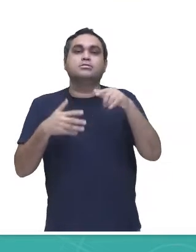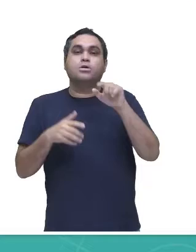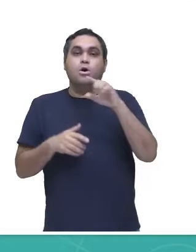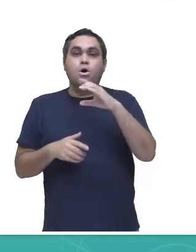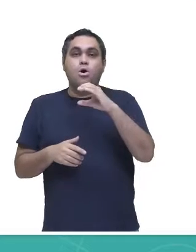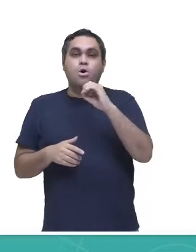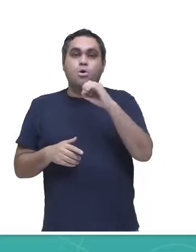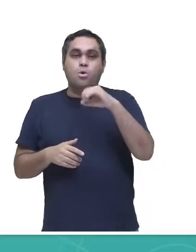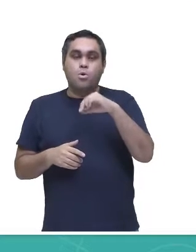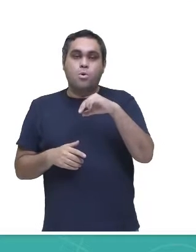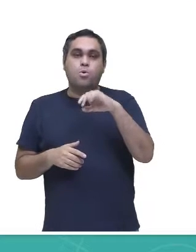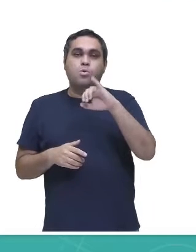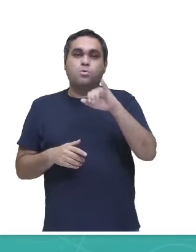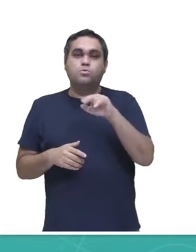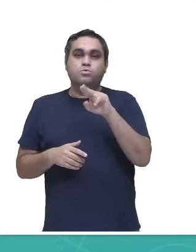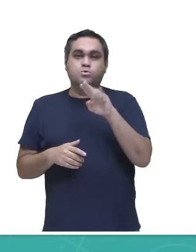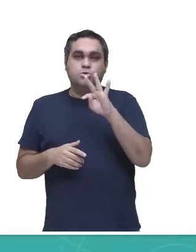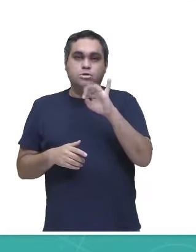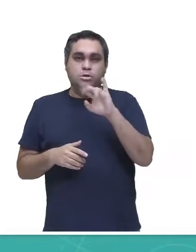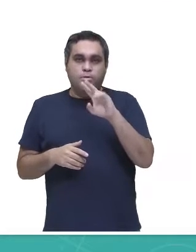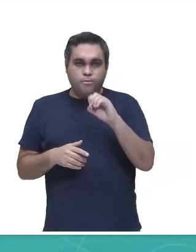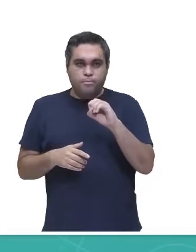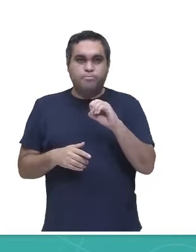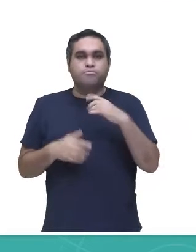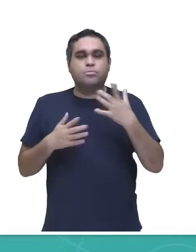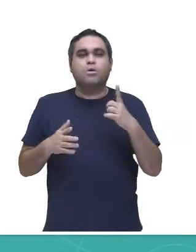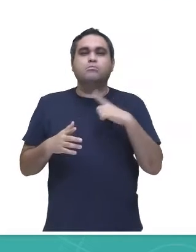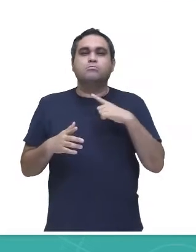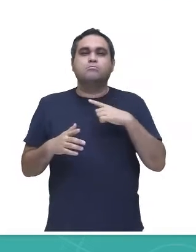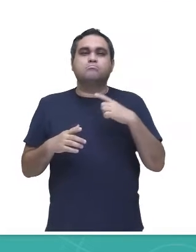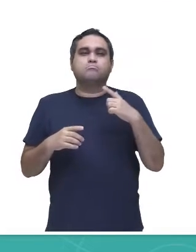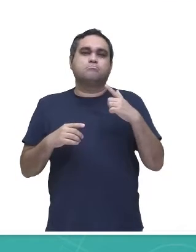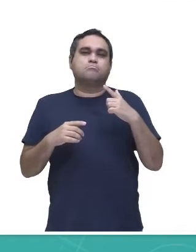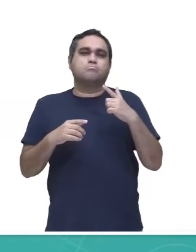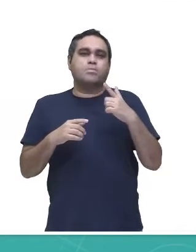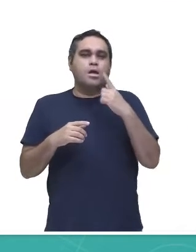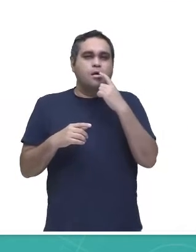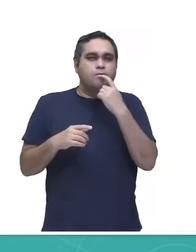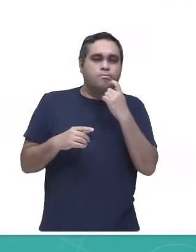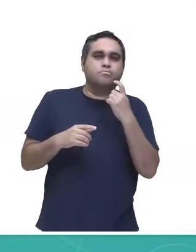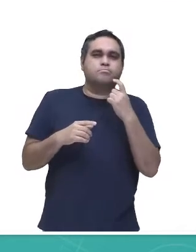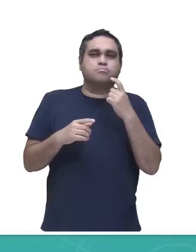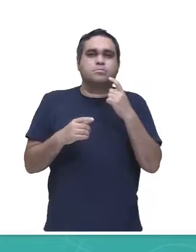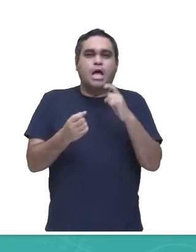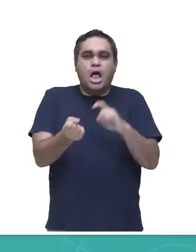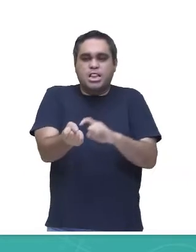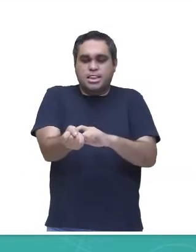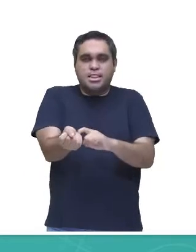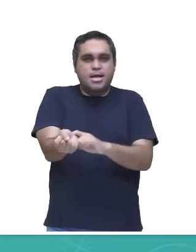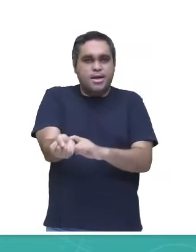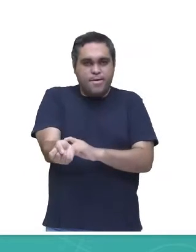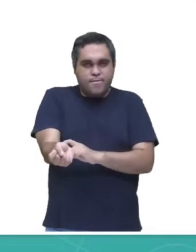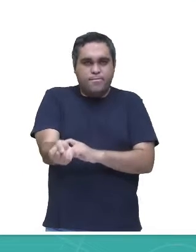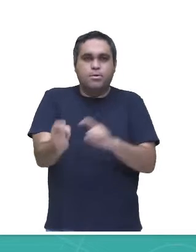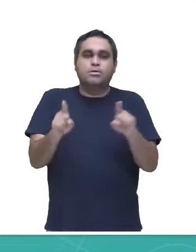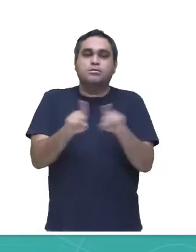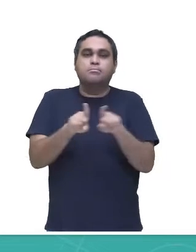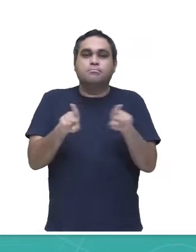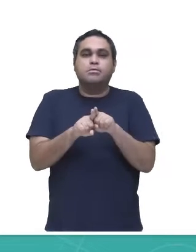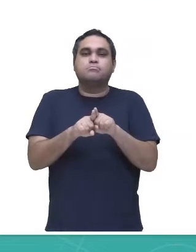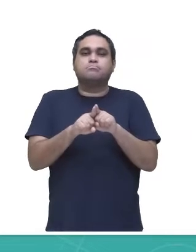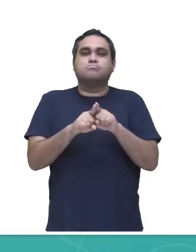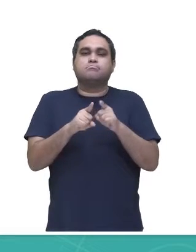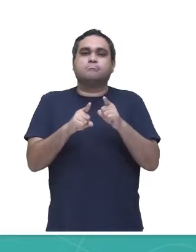terminações nervosas e fibras proteicas, que conferem flexibilidade e firmeza. Também se encontram